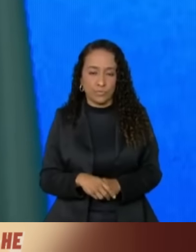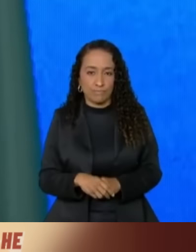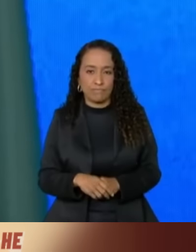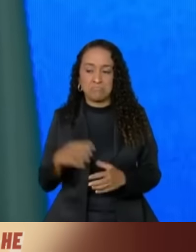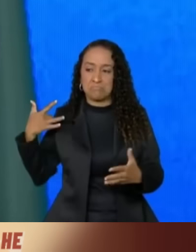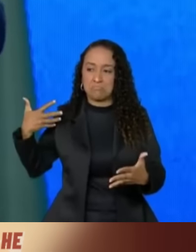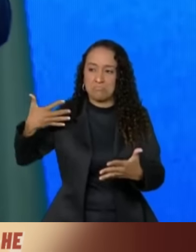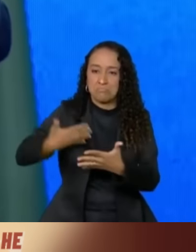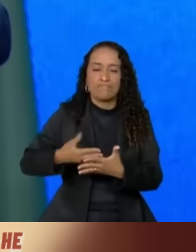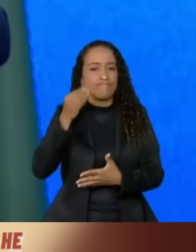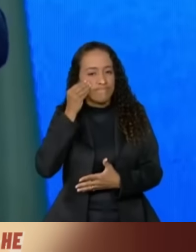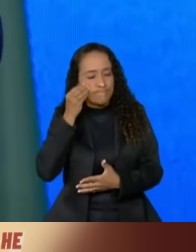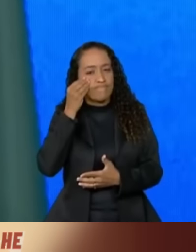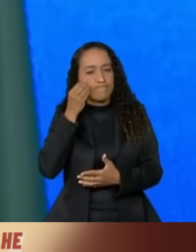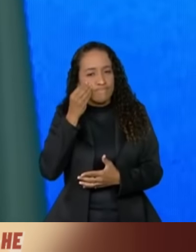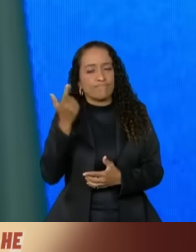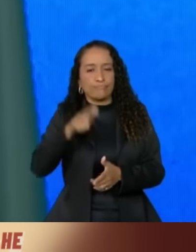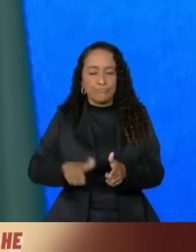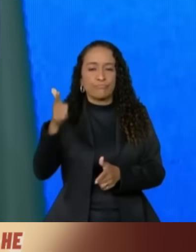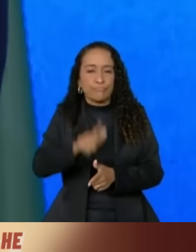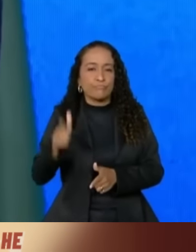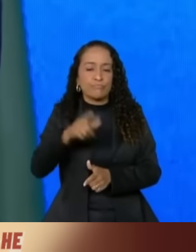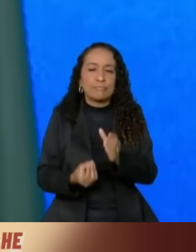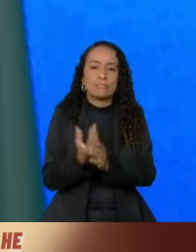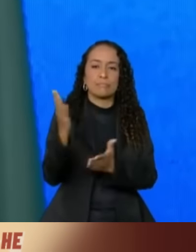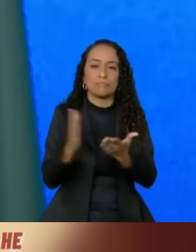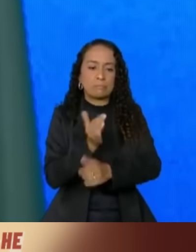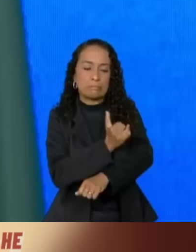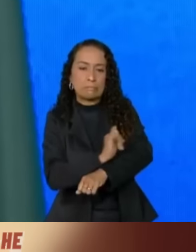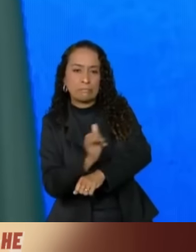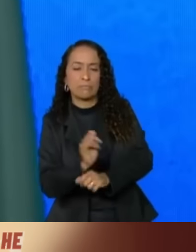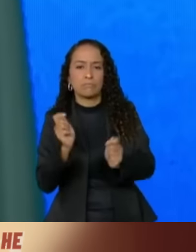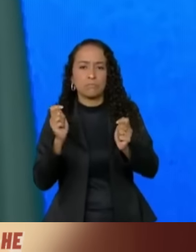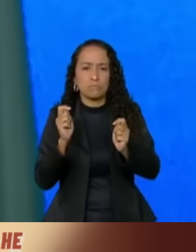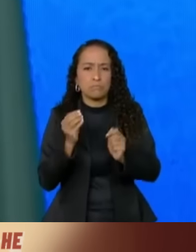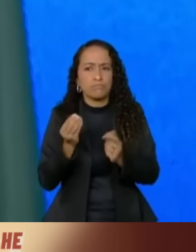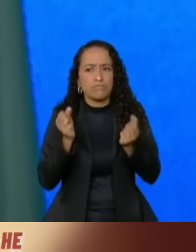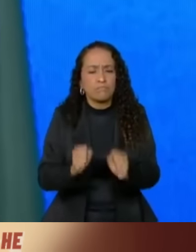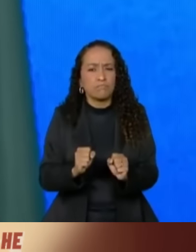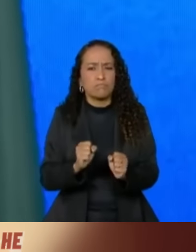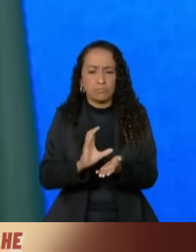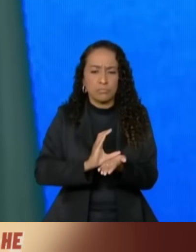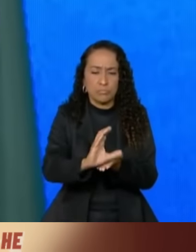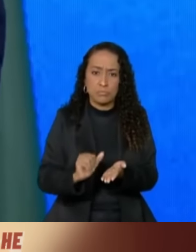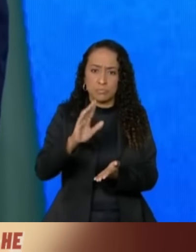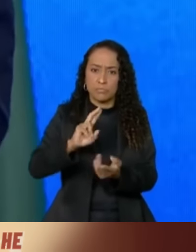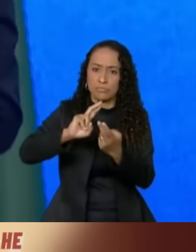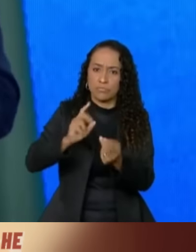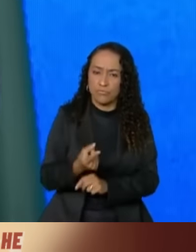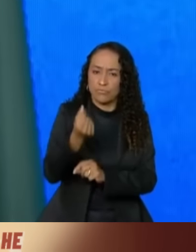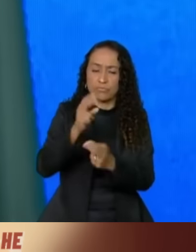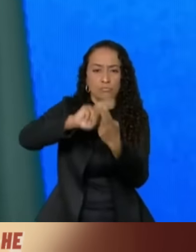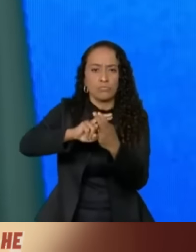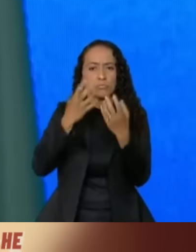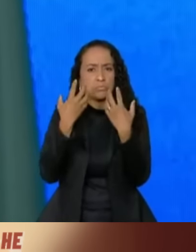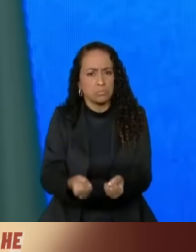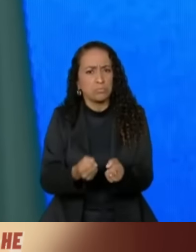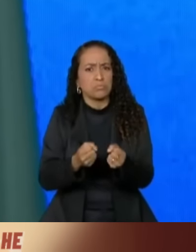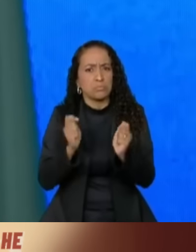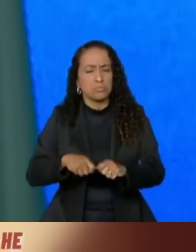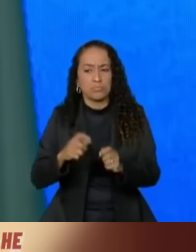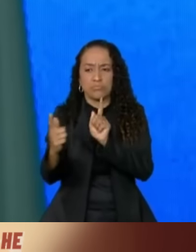de lá para cá a gente tentou várias vezes criar algum mecanismo que pudesse dar mais dinheiro para que o SUS pudesse atender efetivamente